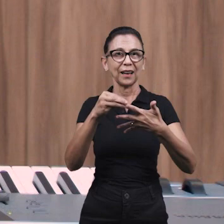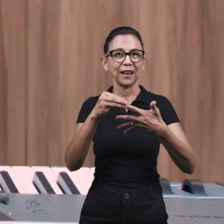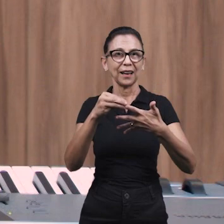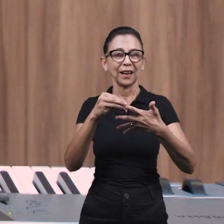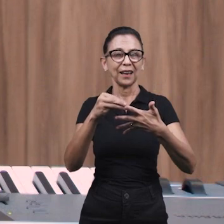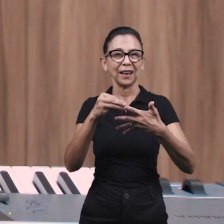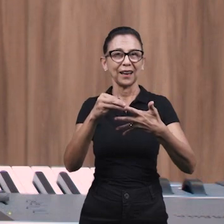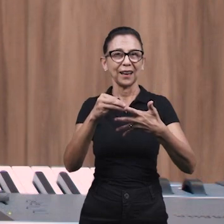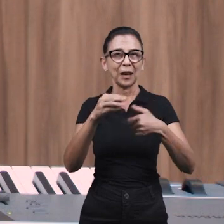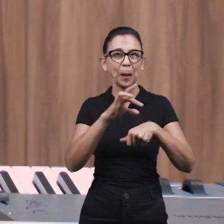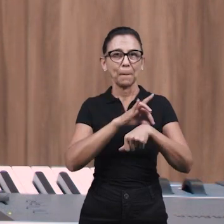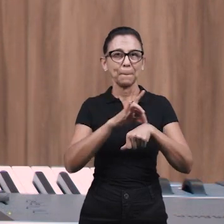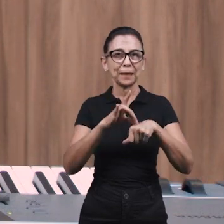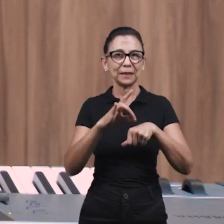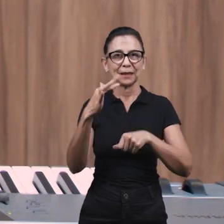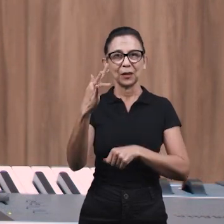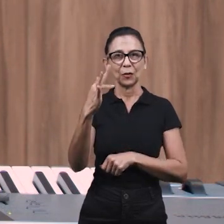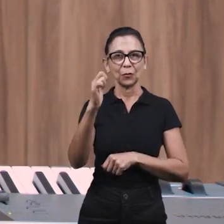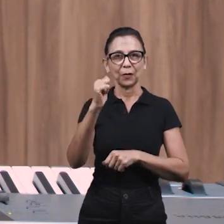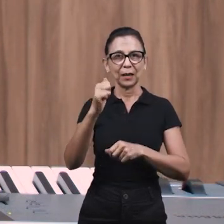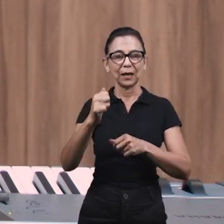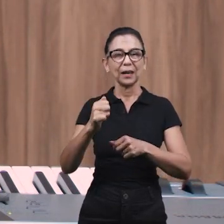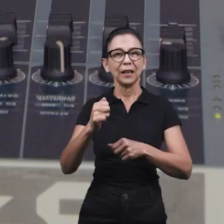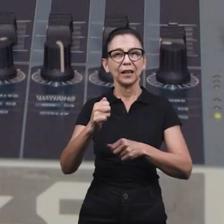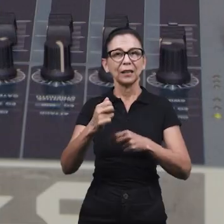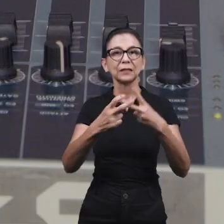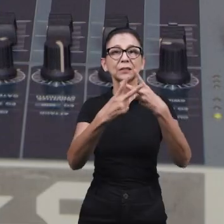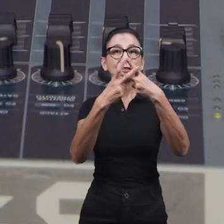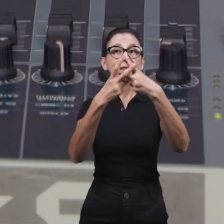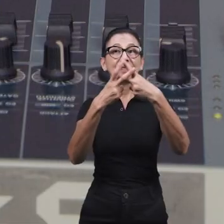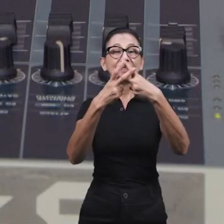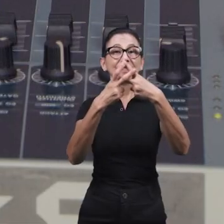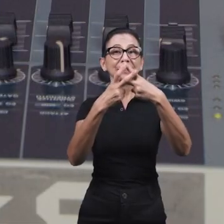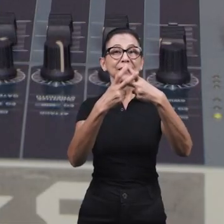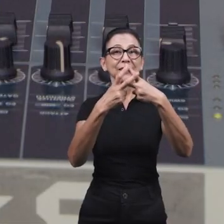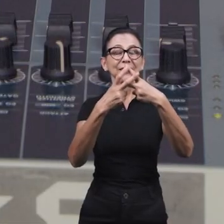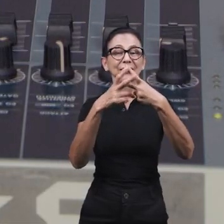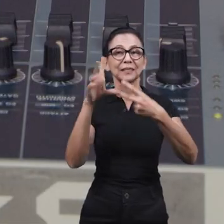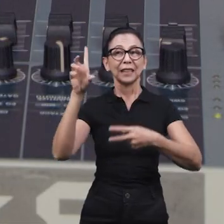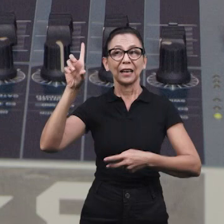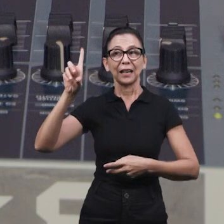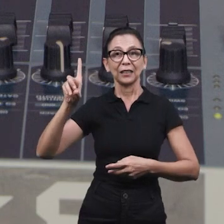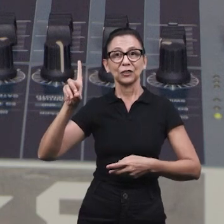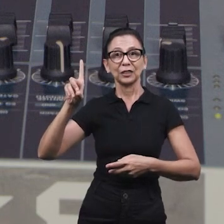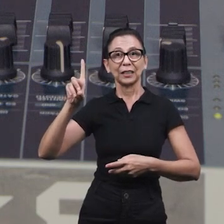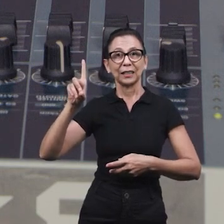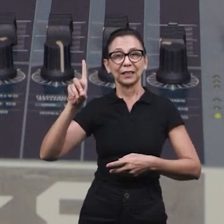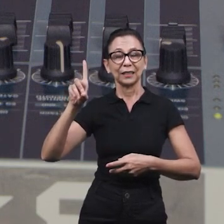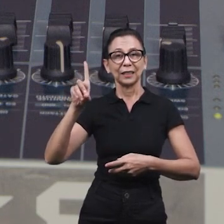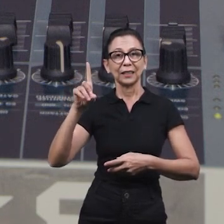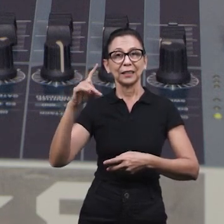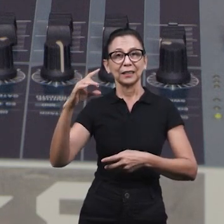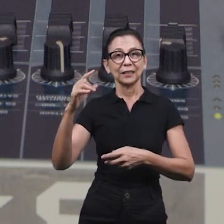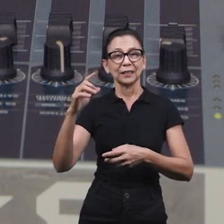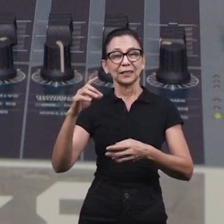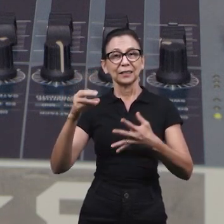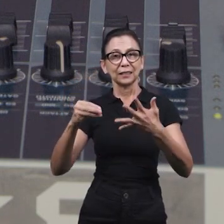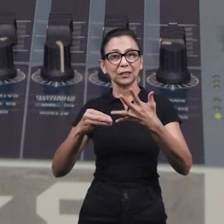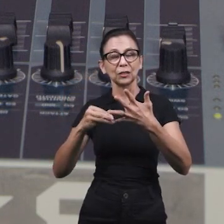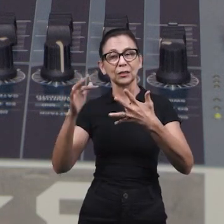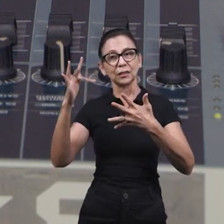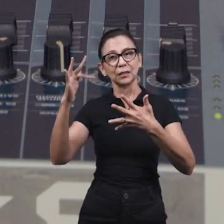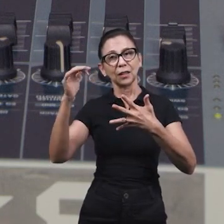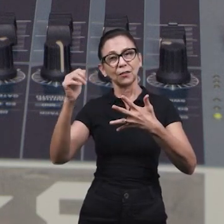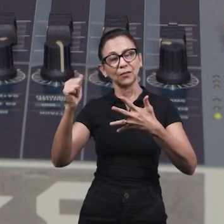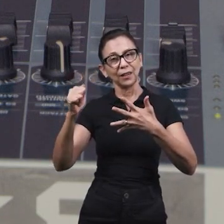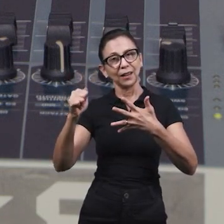é o Fá sustenido. Que ele está aqui, ó. A próxima nota à direita do Fá. Então, aqui eu tenho Dó,